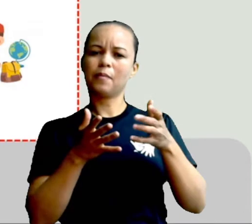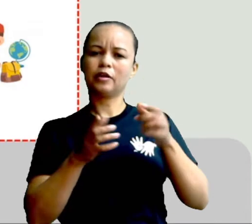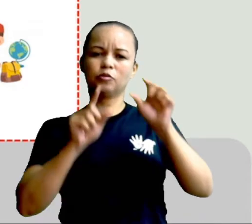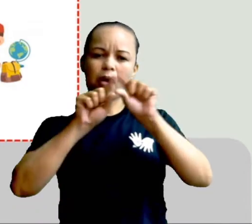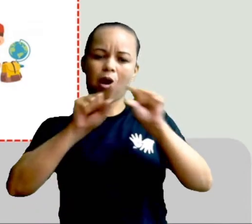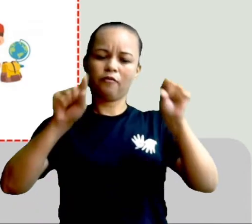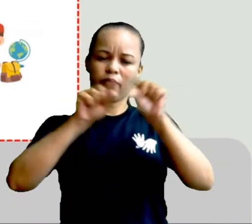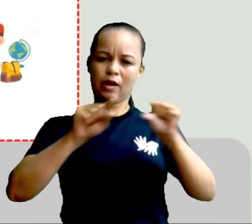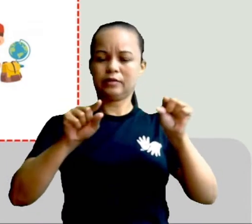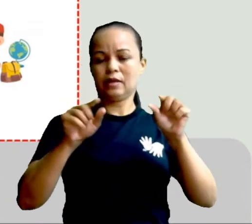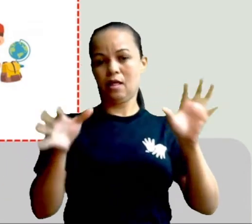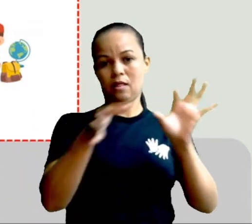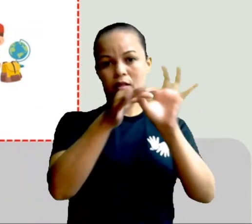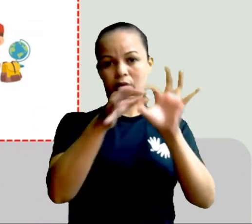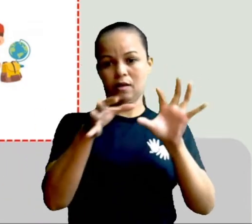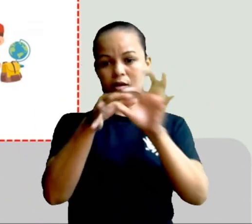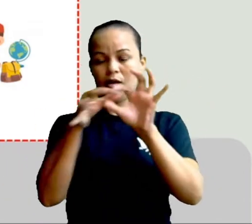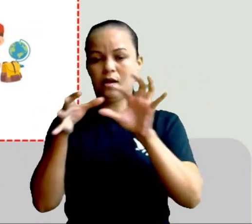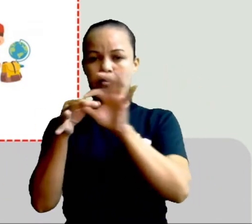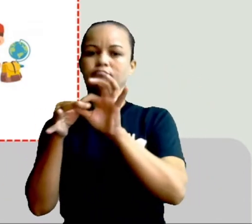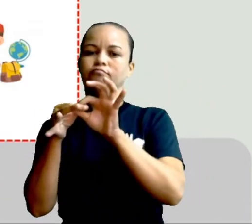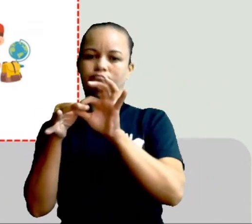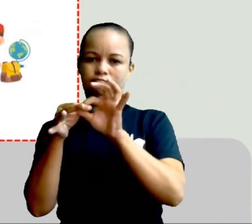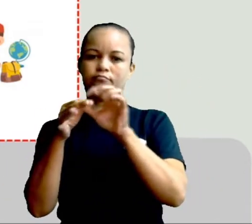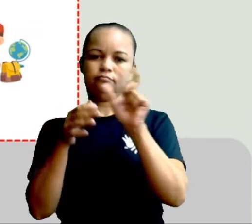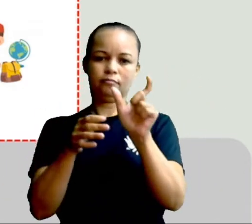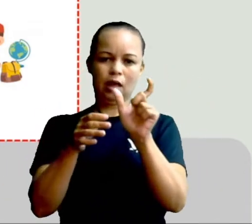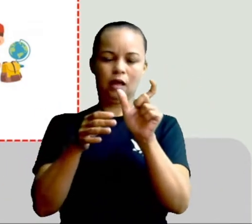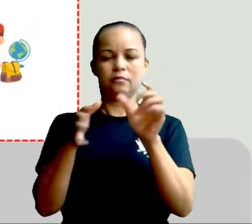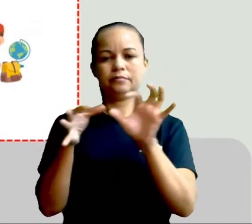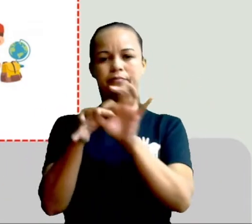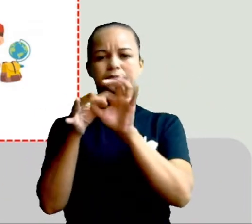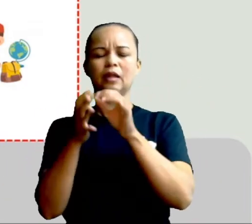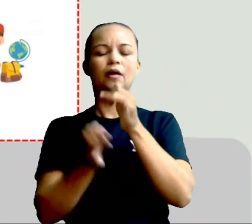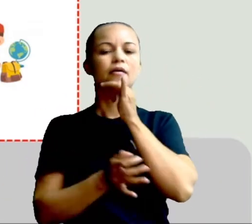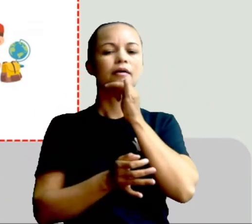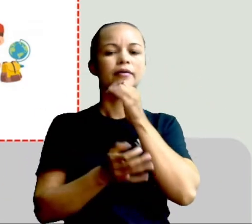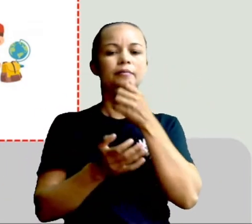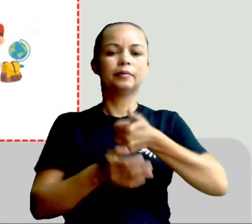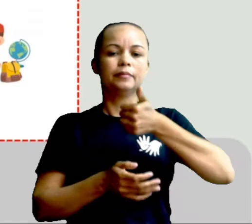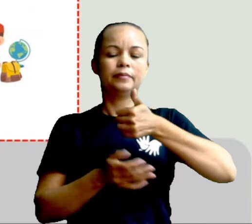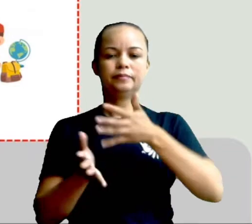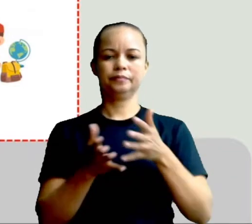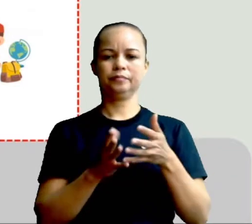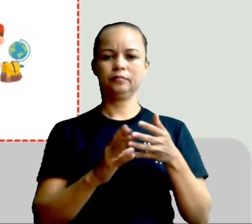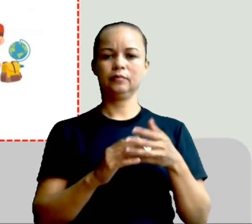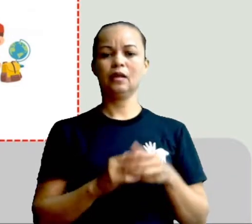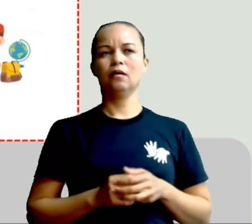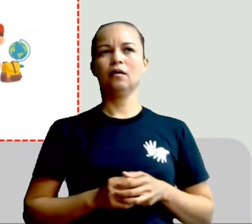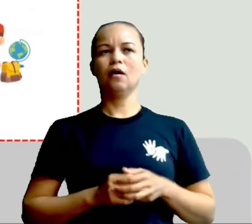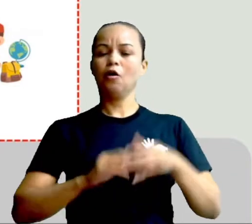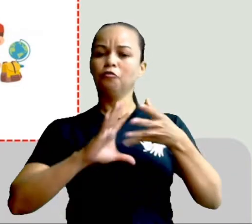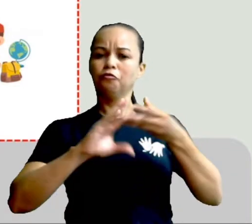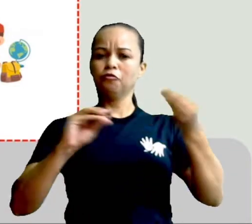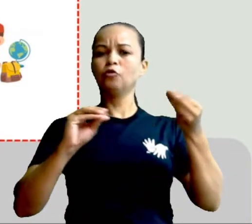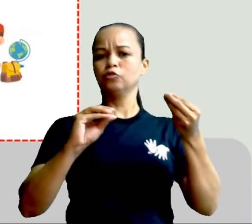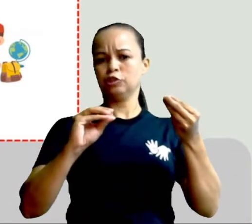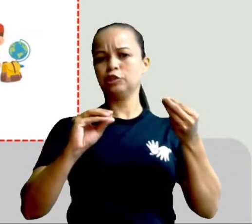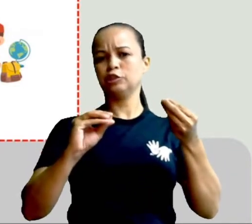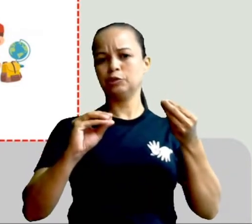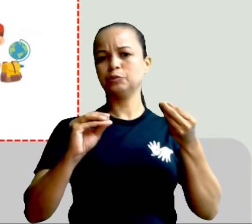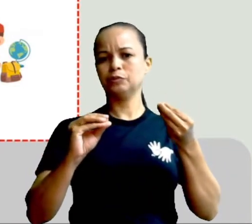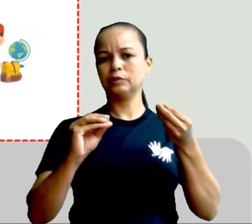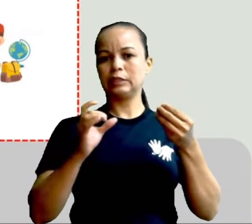oração, ou seja, liga palavras entre si. Então, temos aqui o primeiro exemplo, ó, fugiram